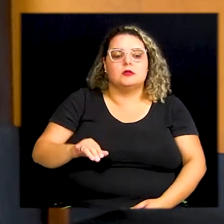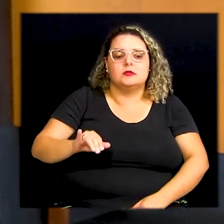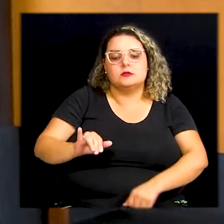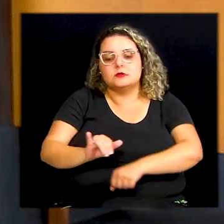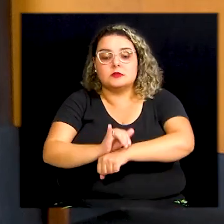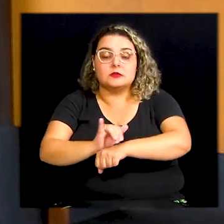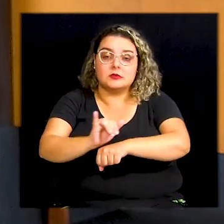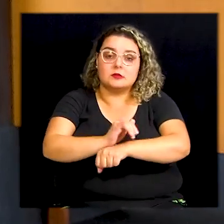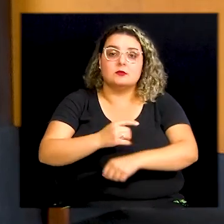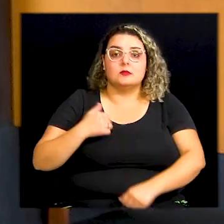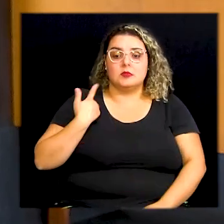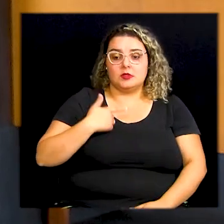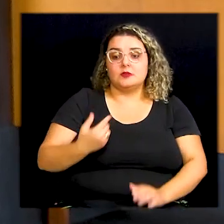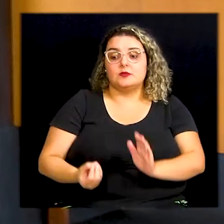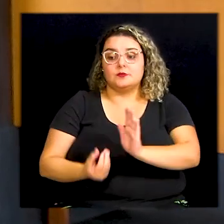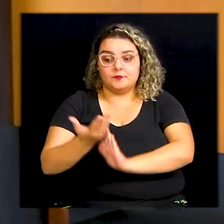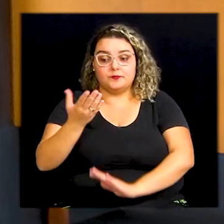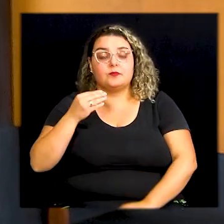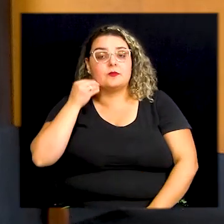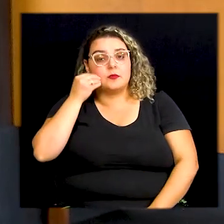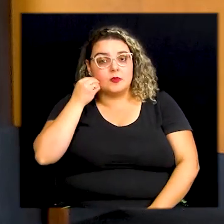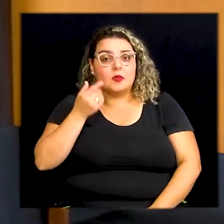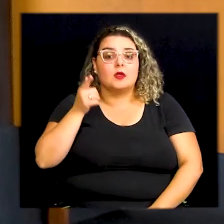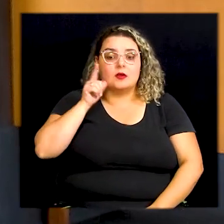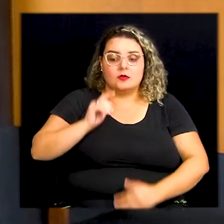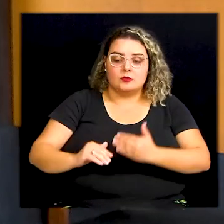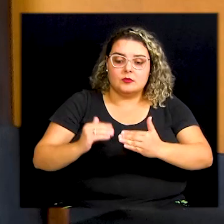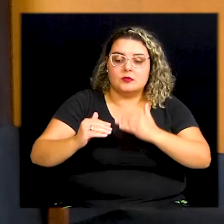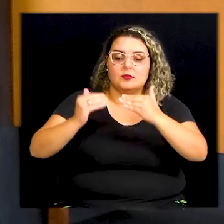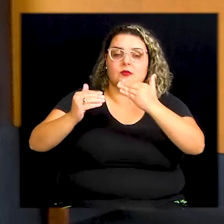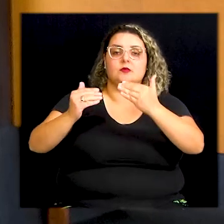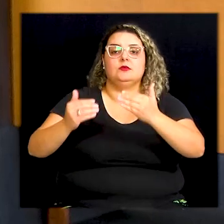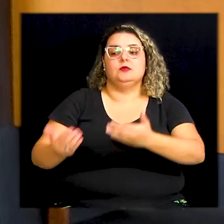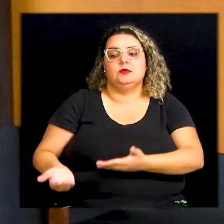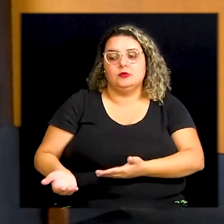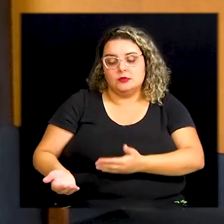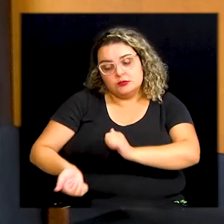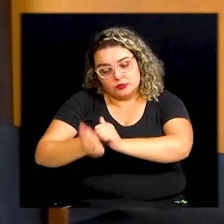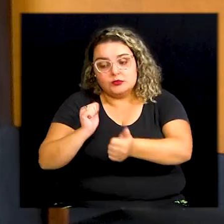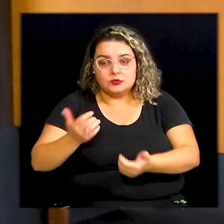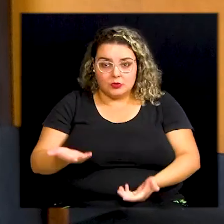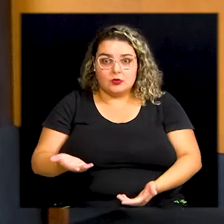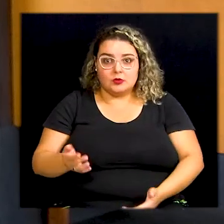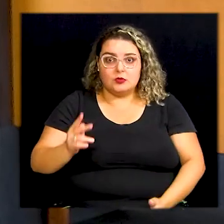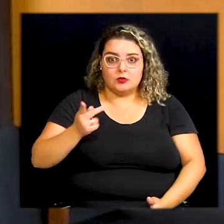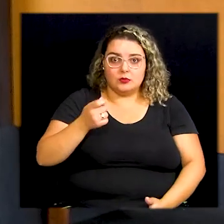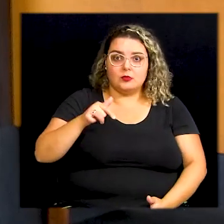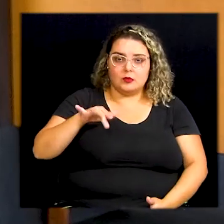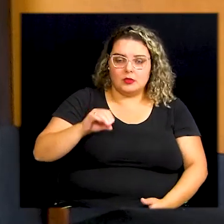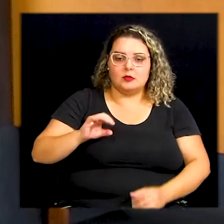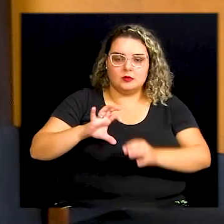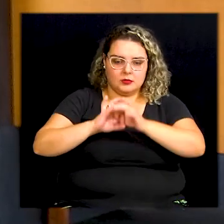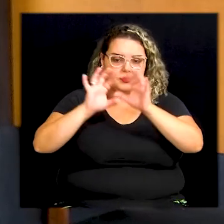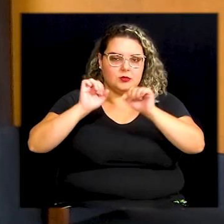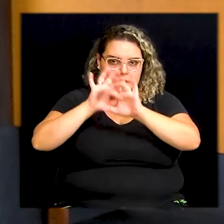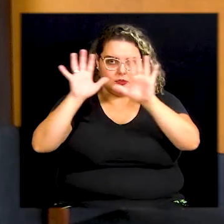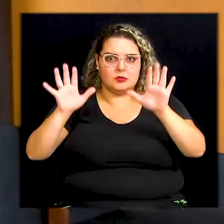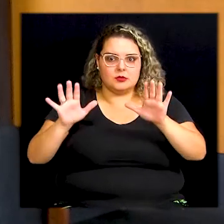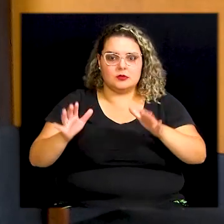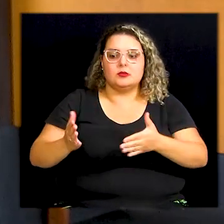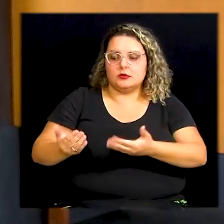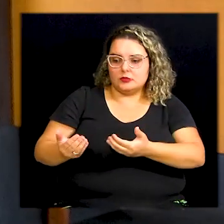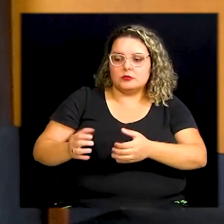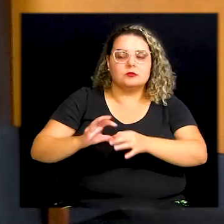tal, mas a gente está criando essa experiência, está conseguindo desenvolver durante os jogos e o Hélio também deixa bem claro que gosta de jogar